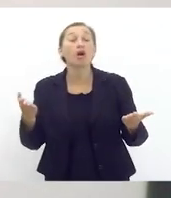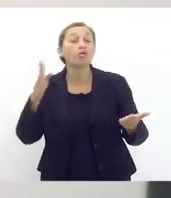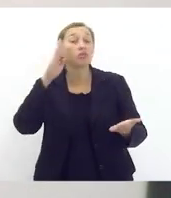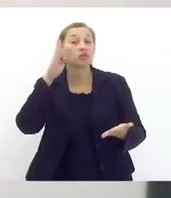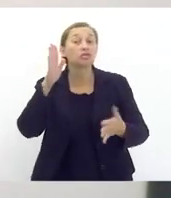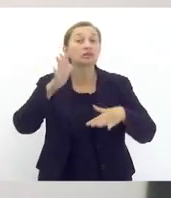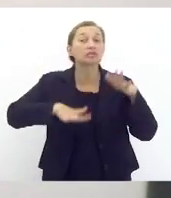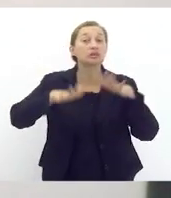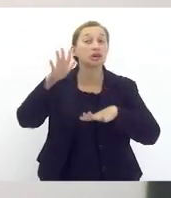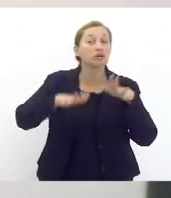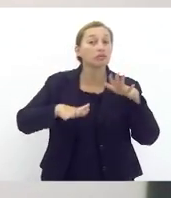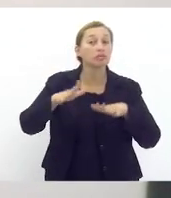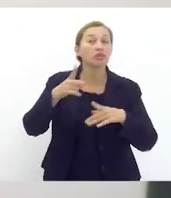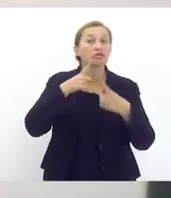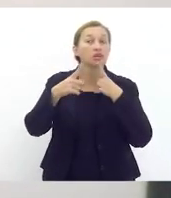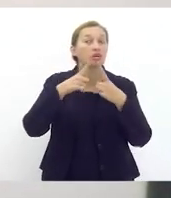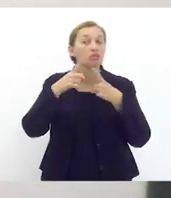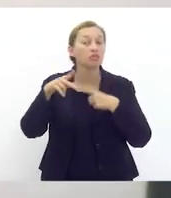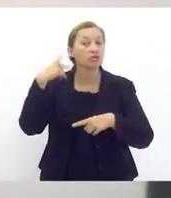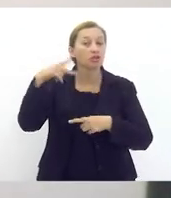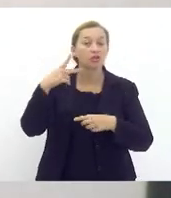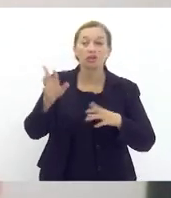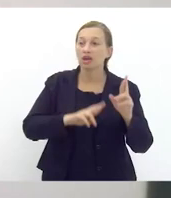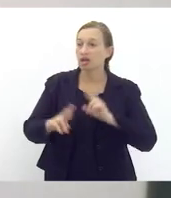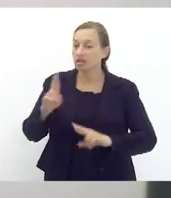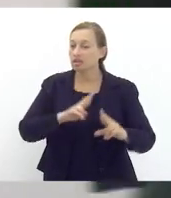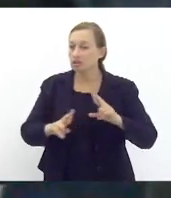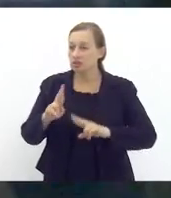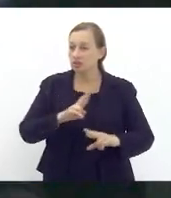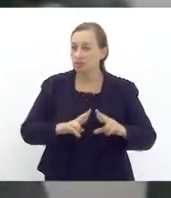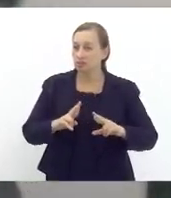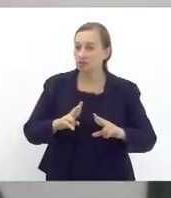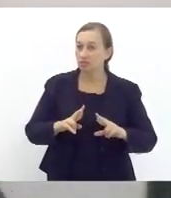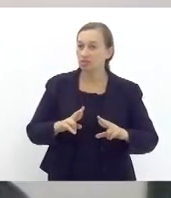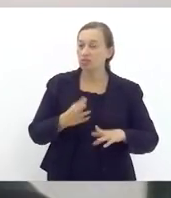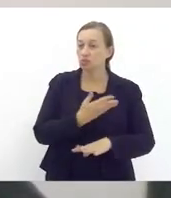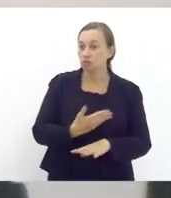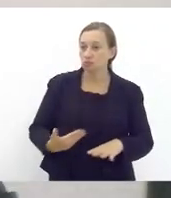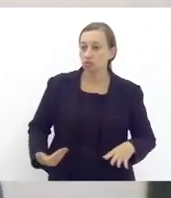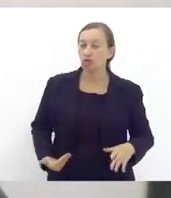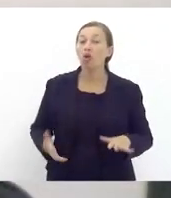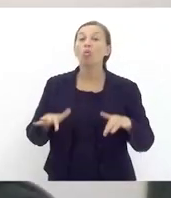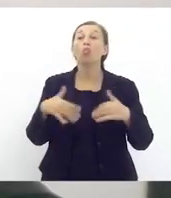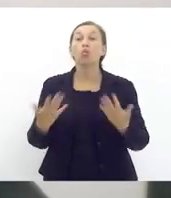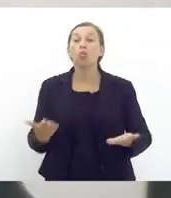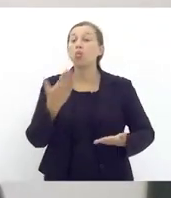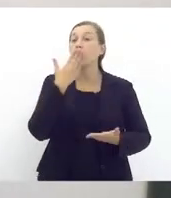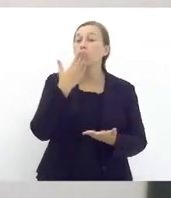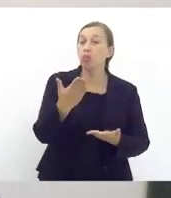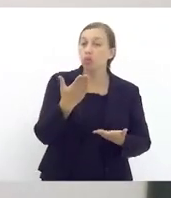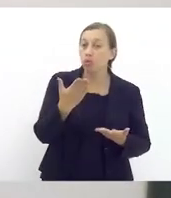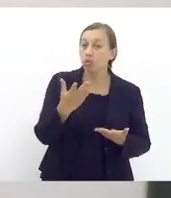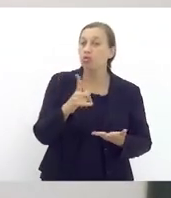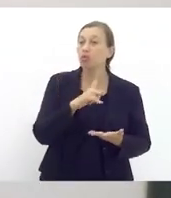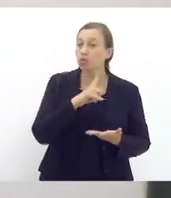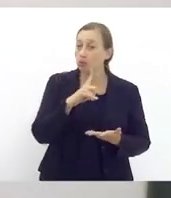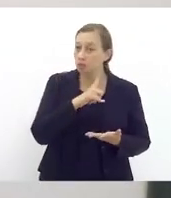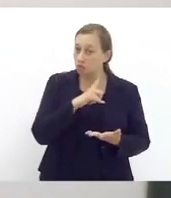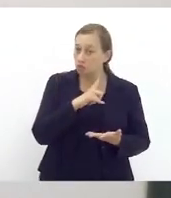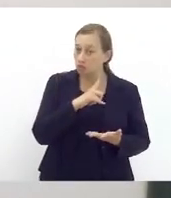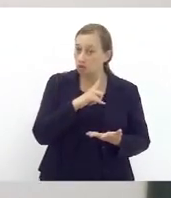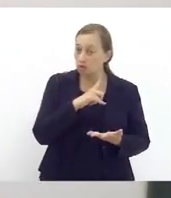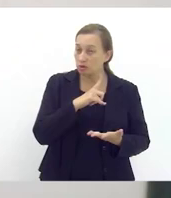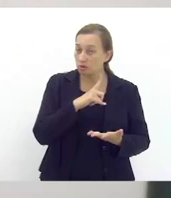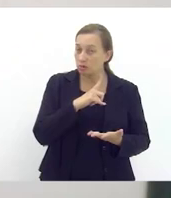novo depende do debate político e da relação entre sociedade civil poder público contra os editais Então qual tipo de recorte populacional que vai ter algum tipo de